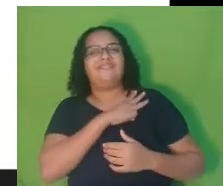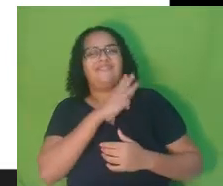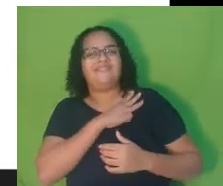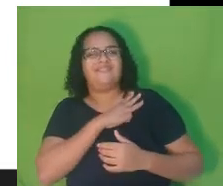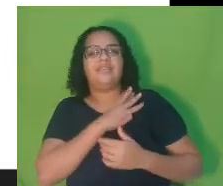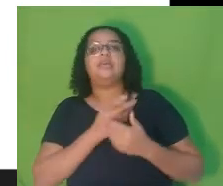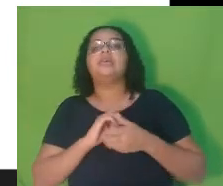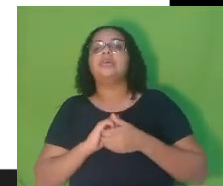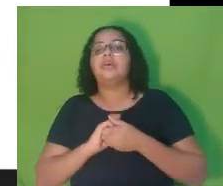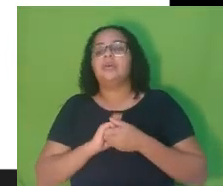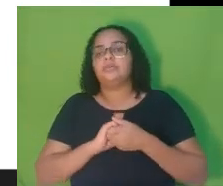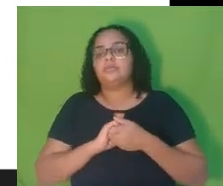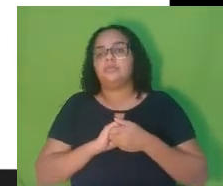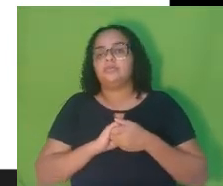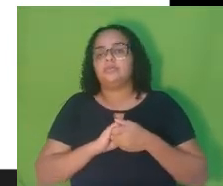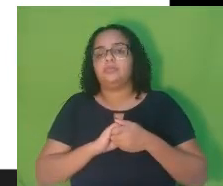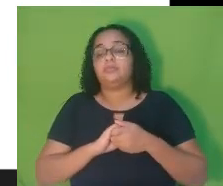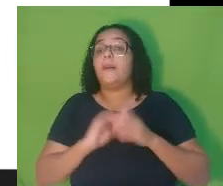ensino médio.